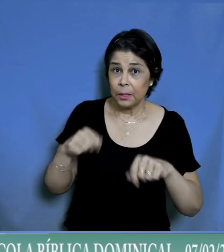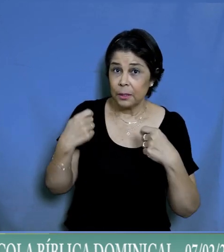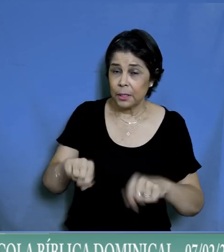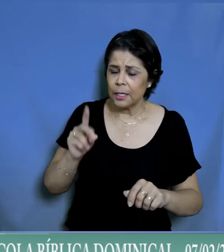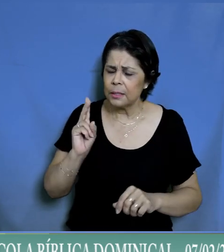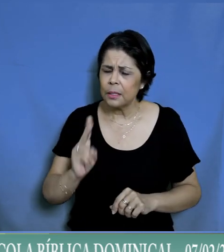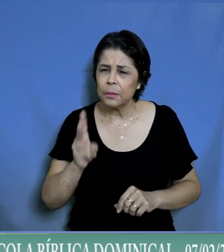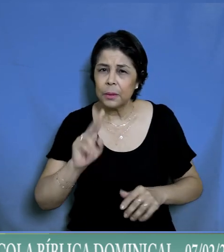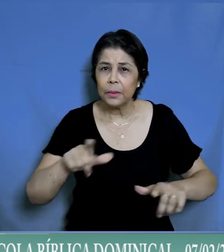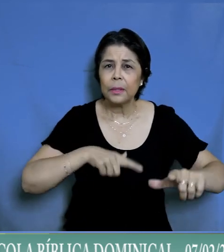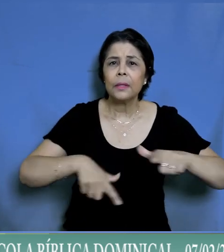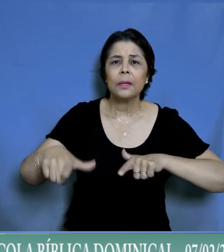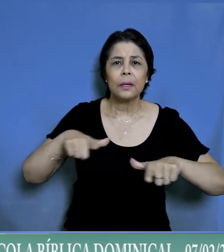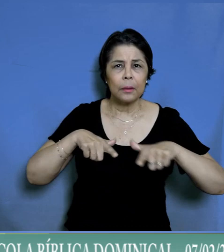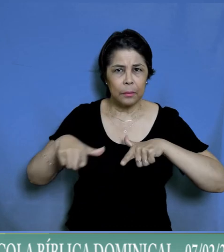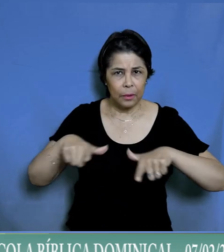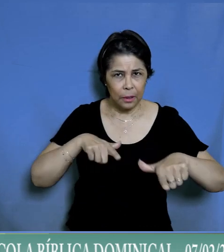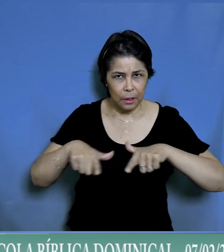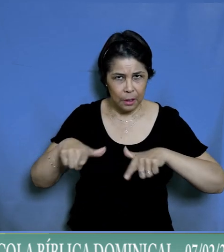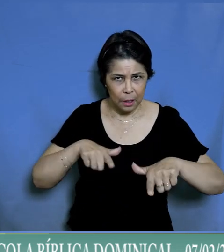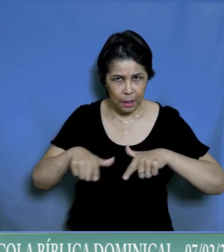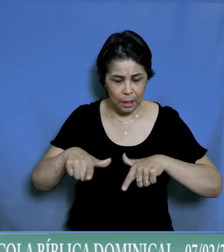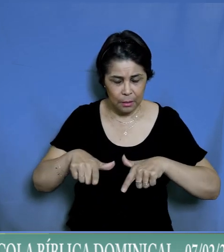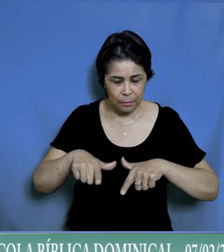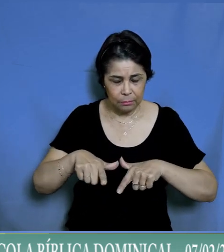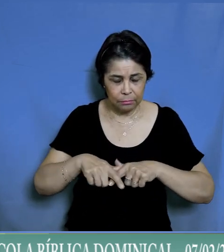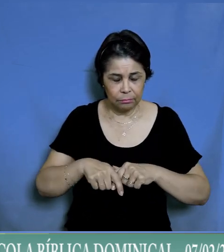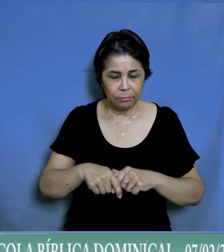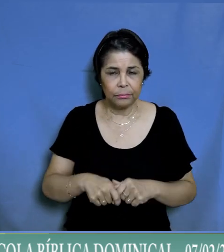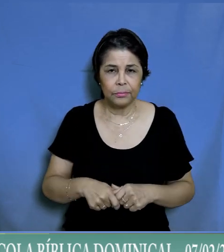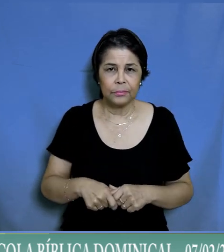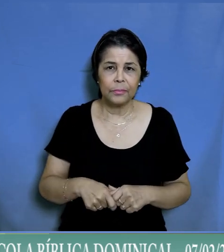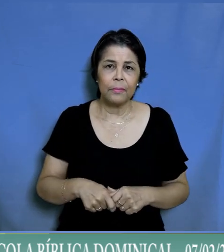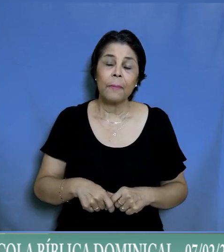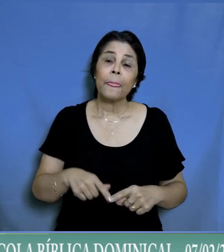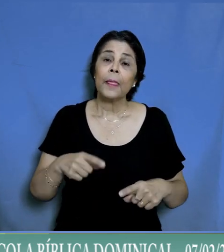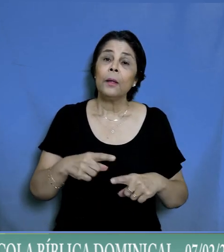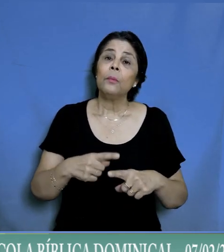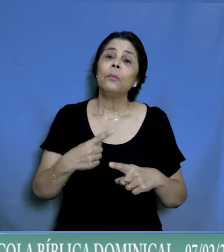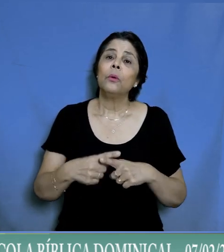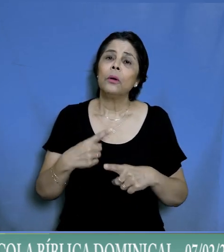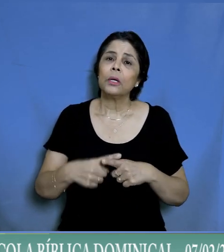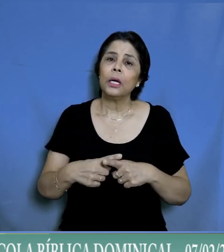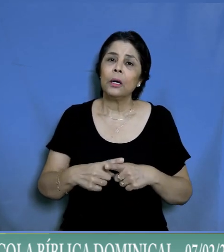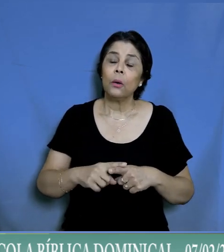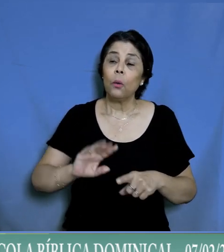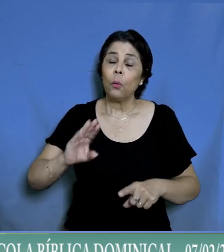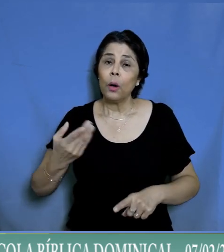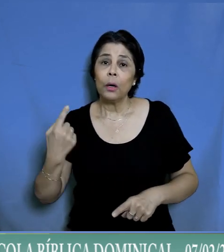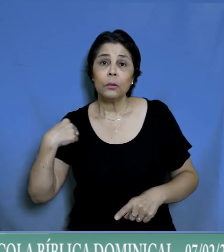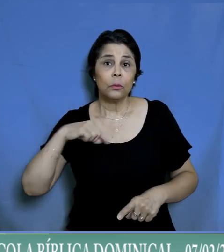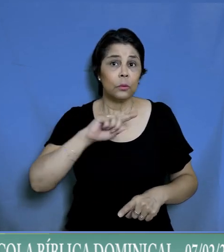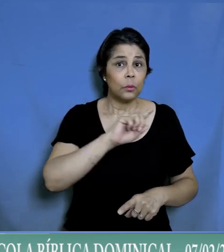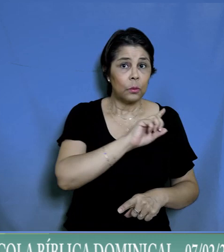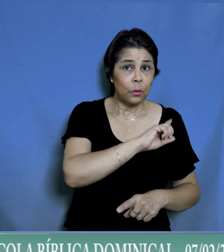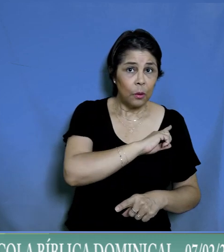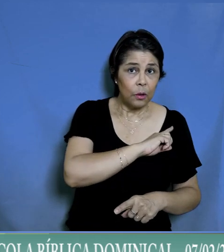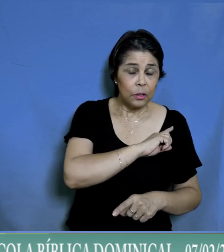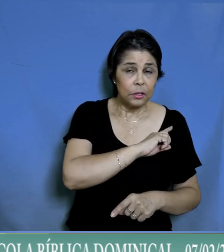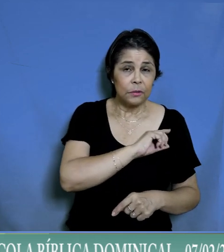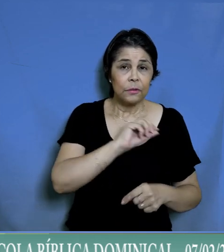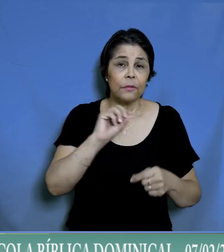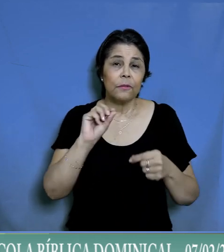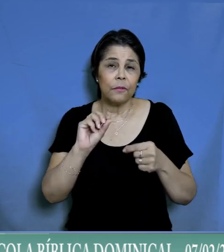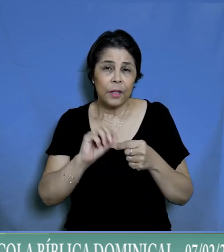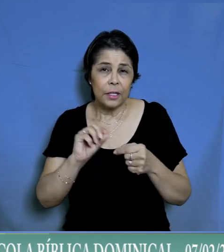os mesmos detalhes do que eu tenho quando vou pregar, quando estou preparando essa mensagem. Porque se eu não o fizer, também não